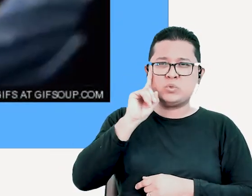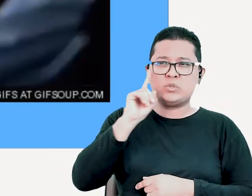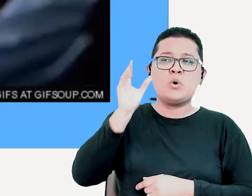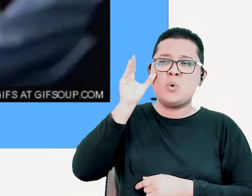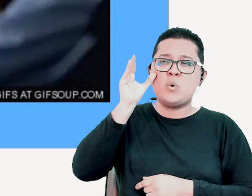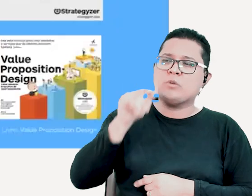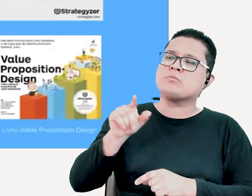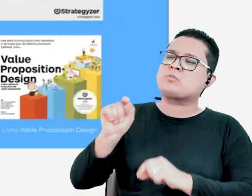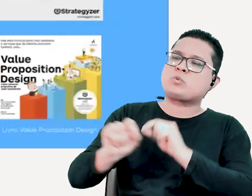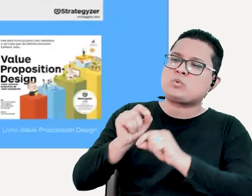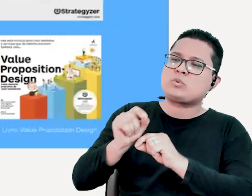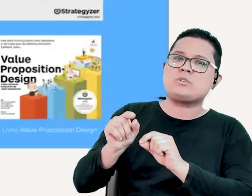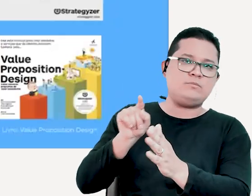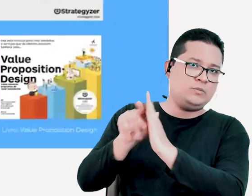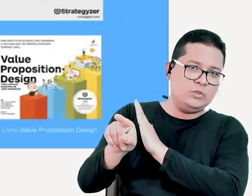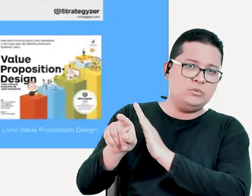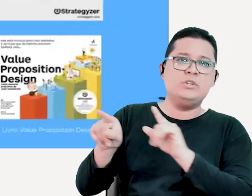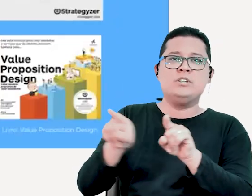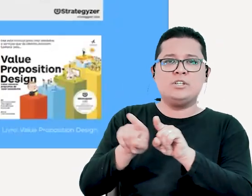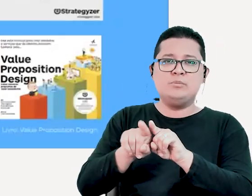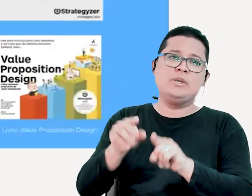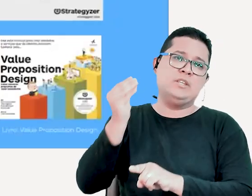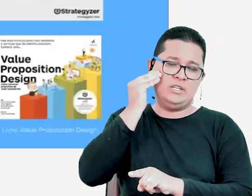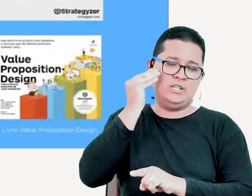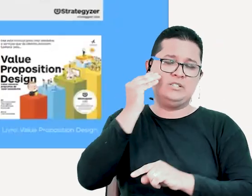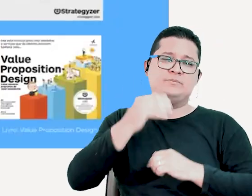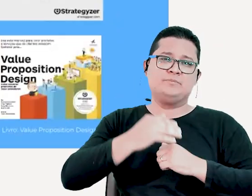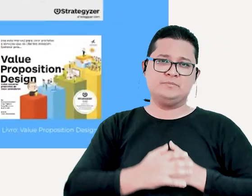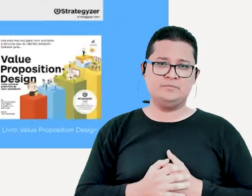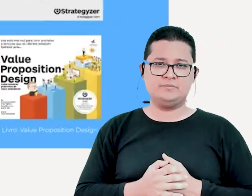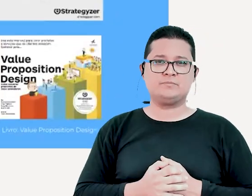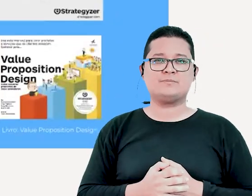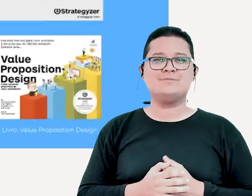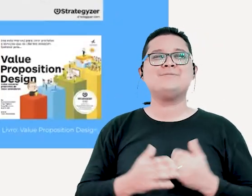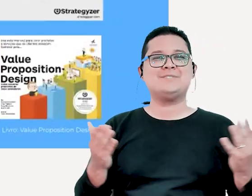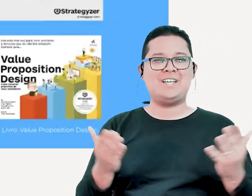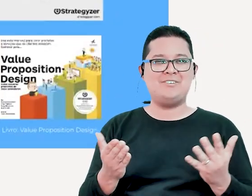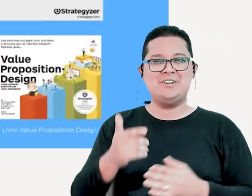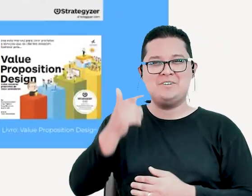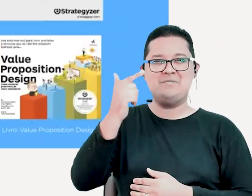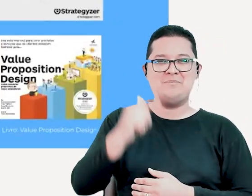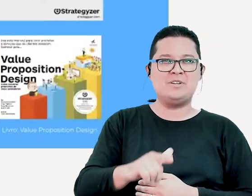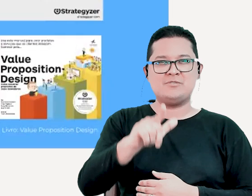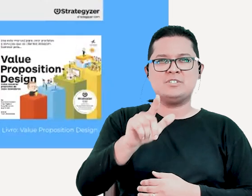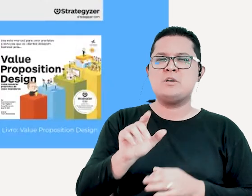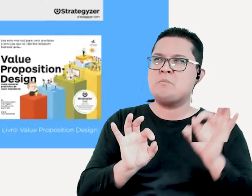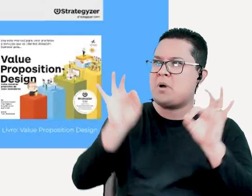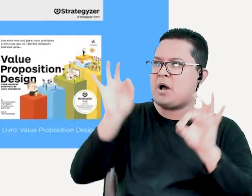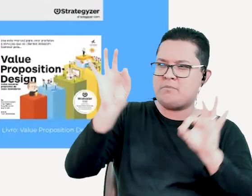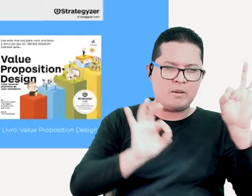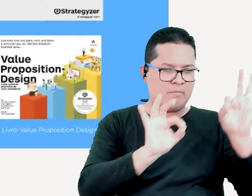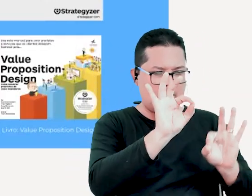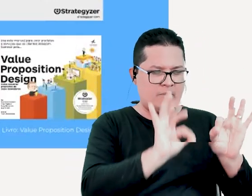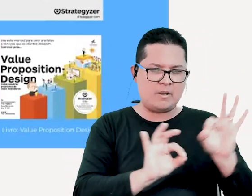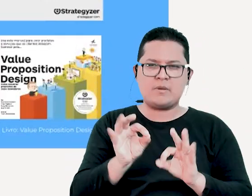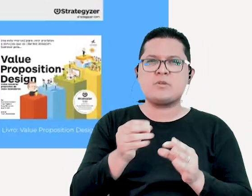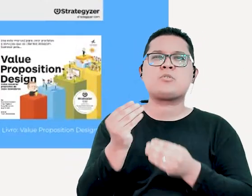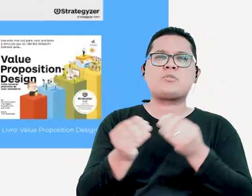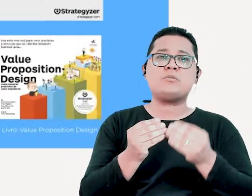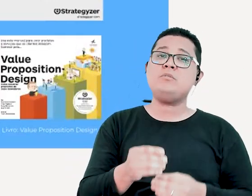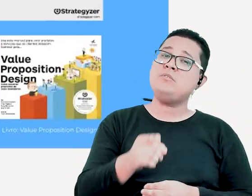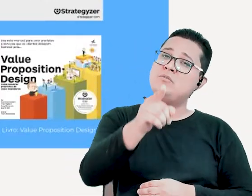redor. E aí, aqui entrando mais no mapeamento e como organizar, você pode sempre recorrer